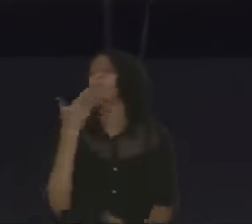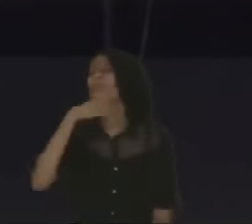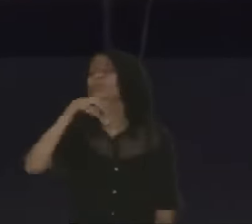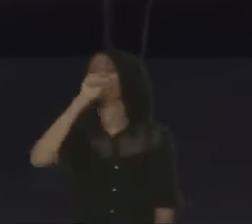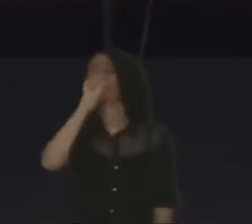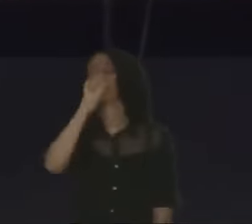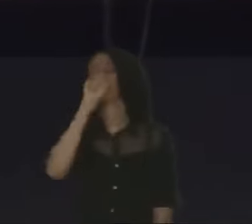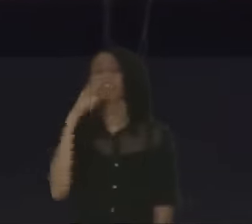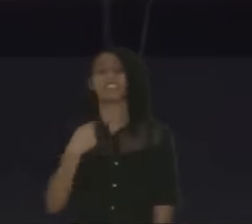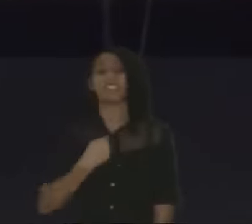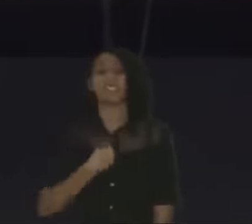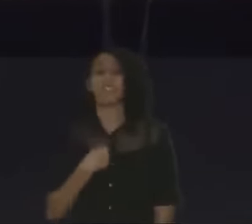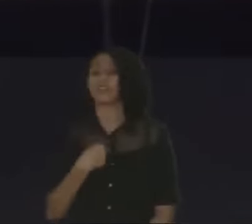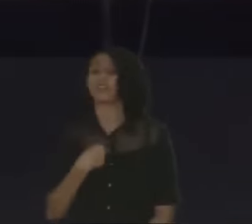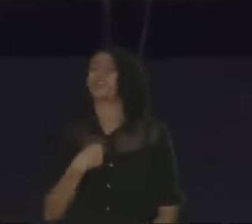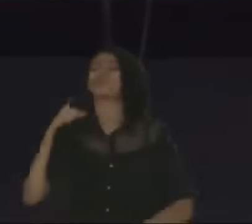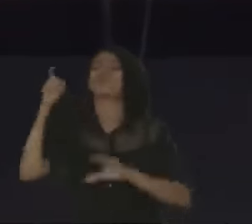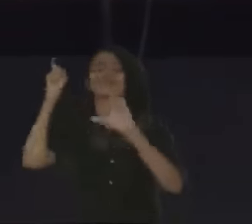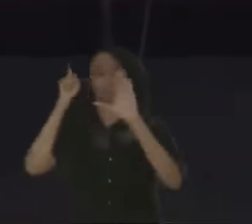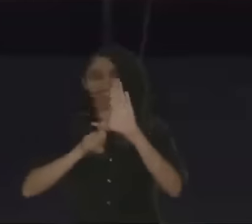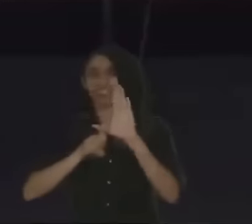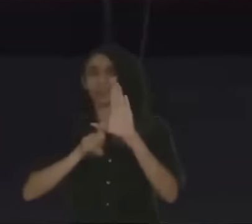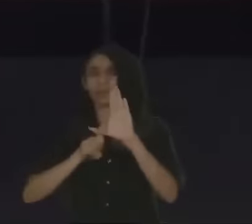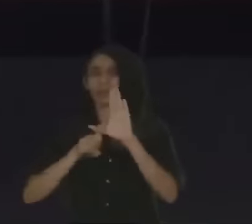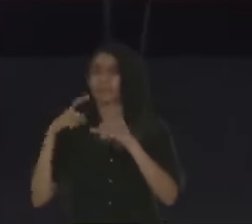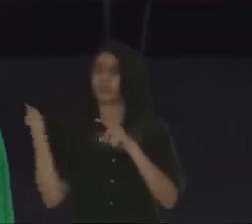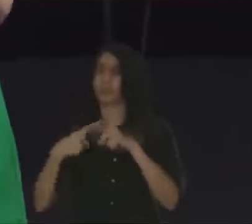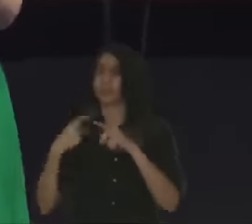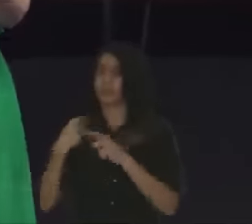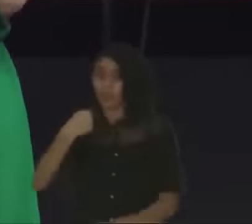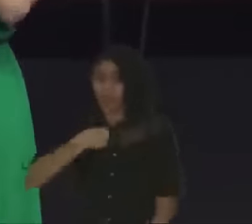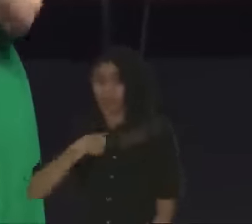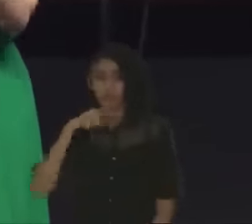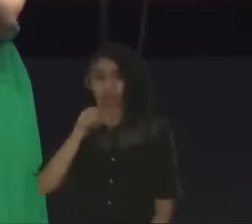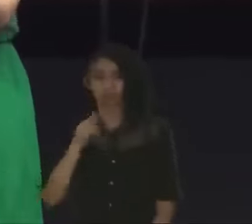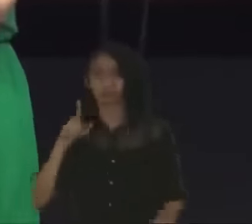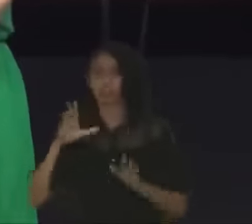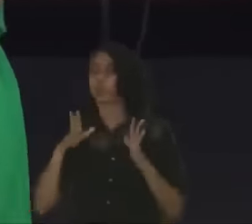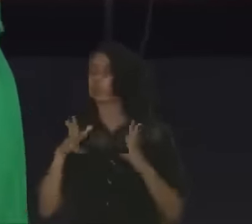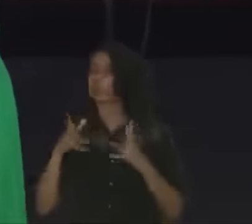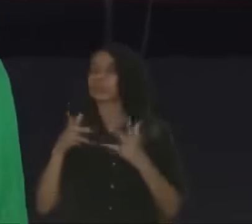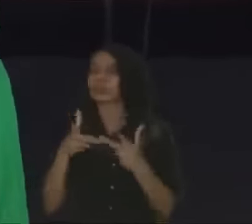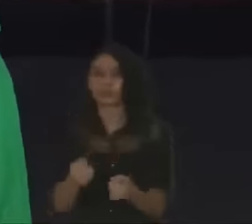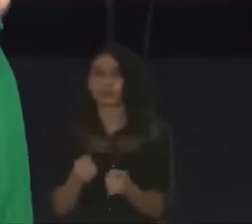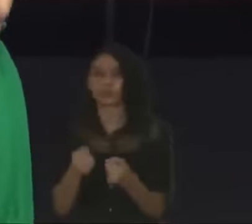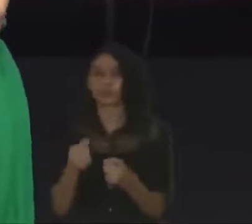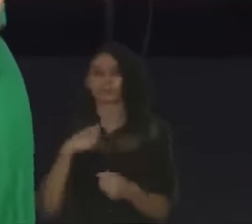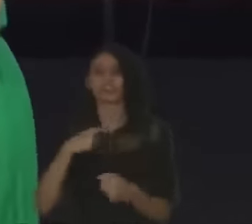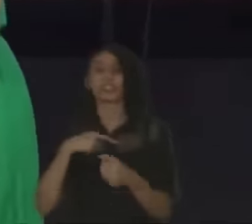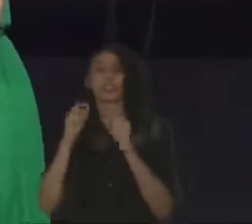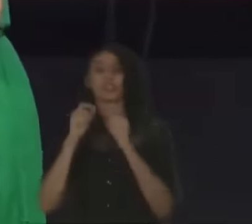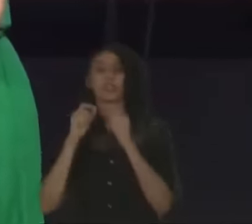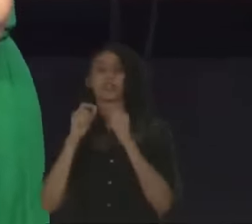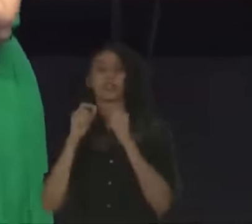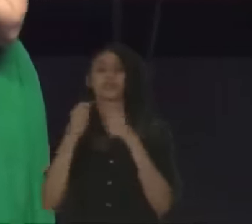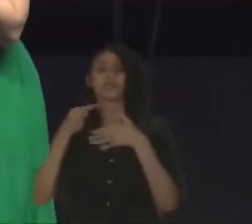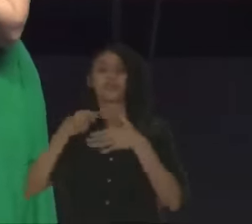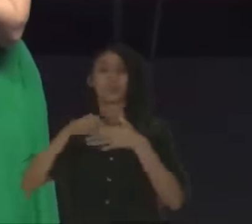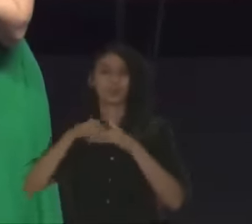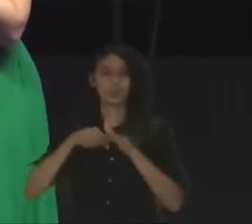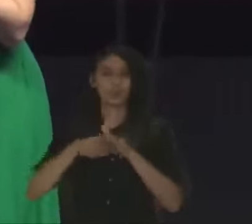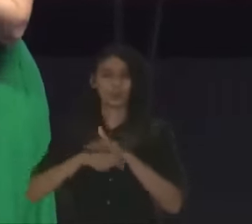completamente dependente porque porque eu e você todos temos raízes de iniquidade